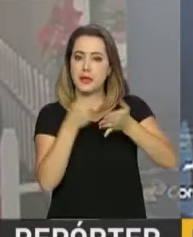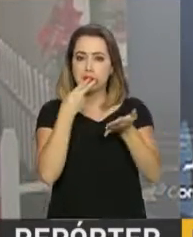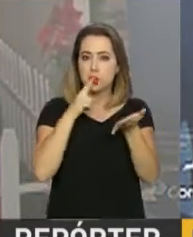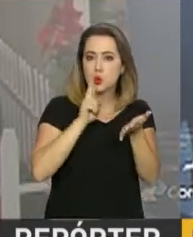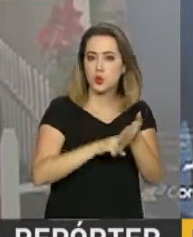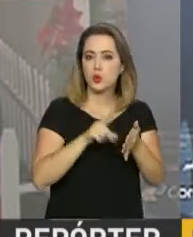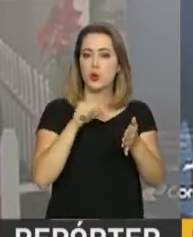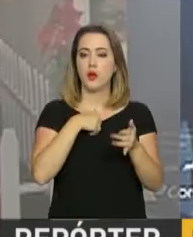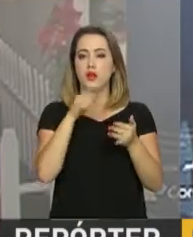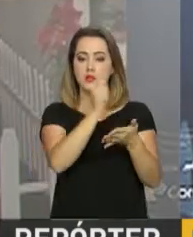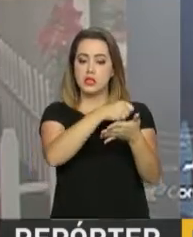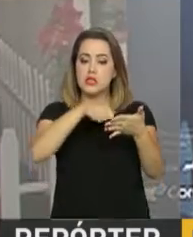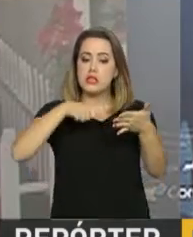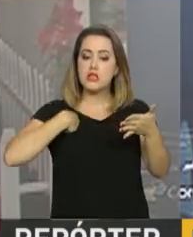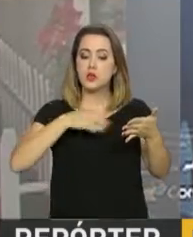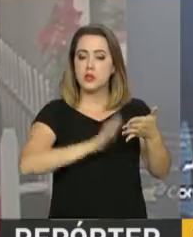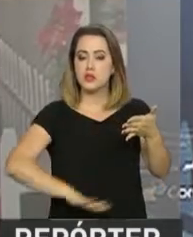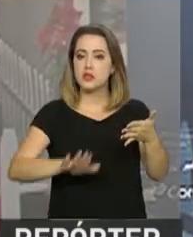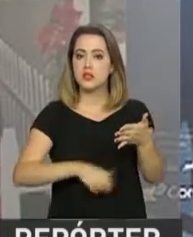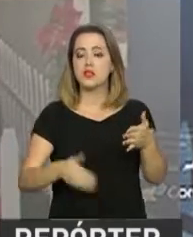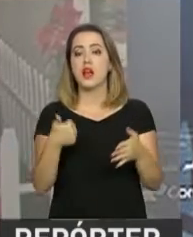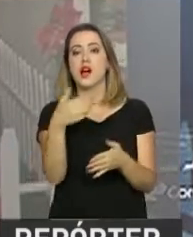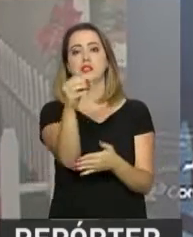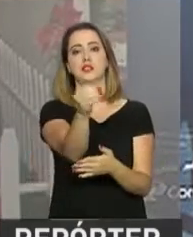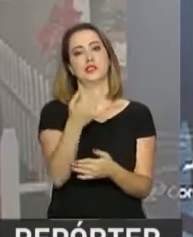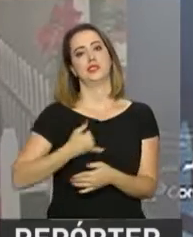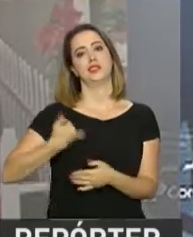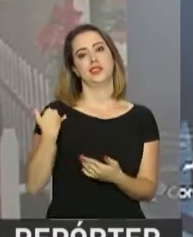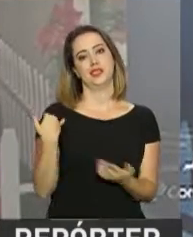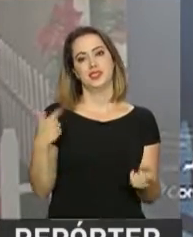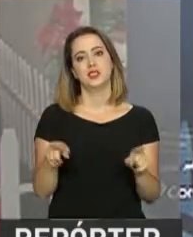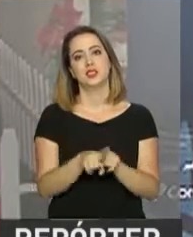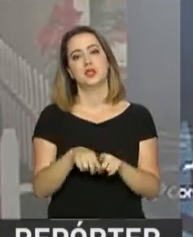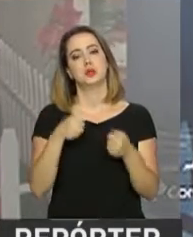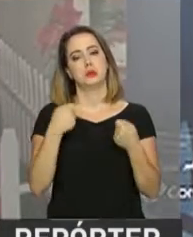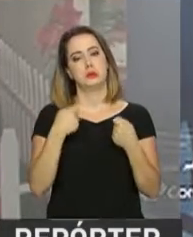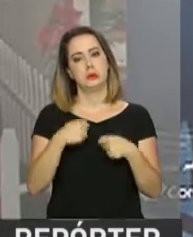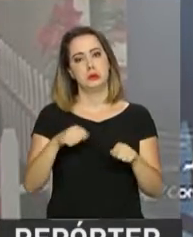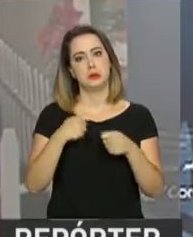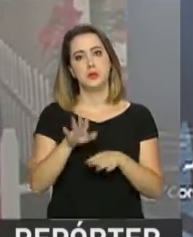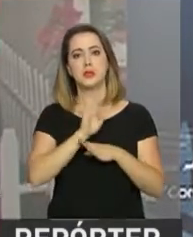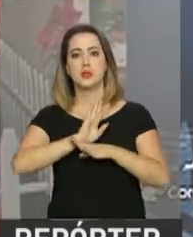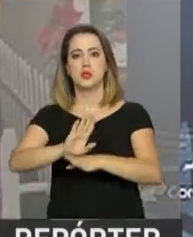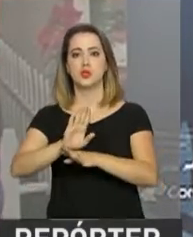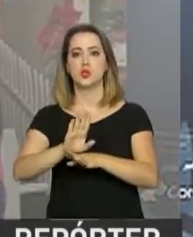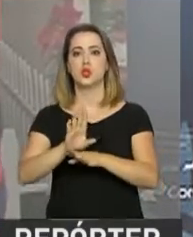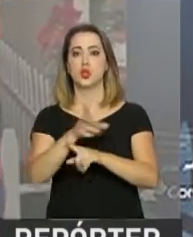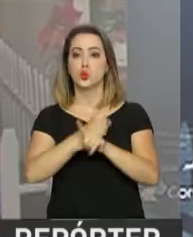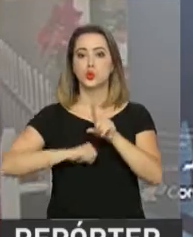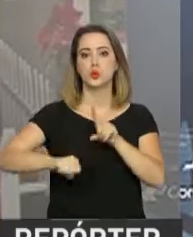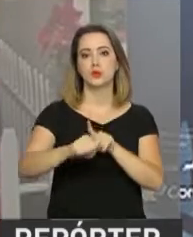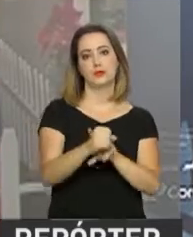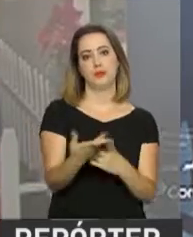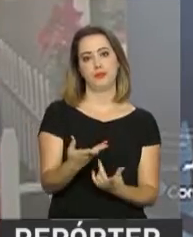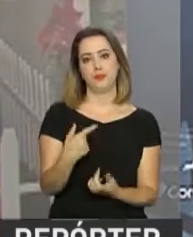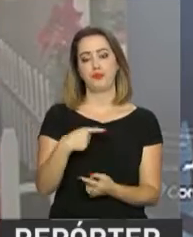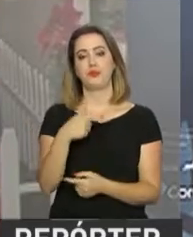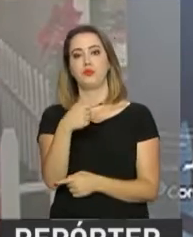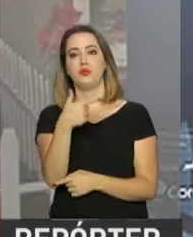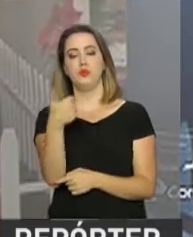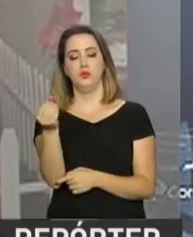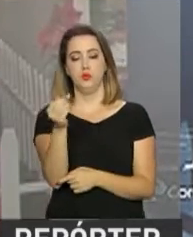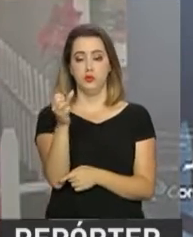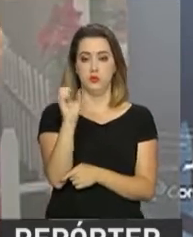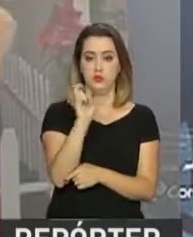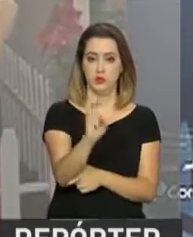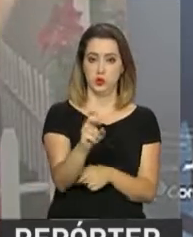Bom Velhinho devem ser escritas por crianças de até 10 anos de idade em situação de vulnerabilidade social. Entre 2005 e